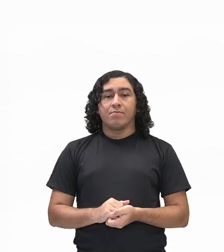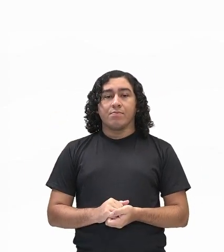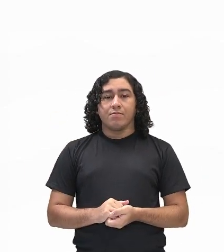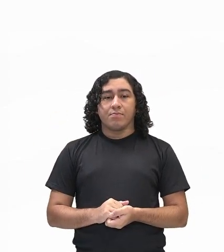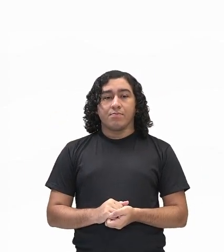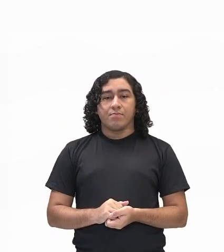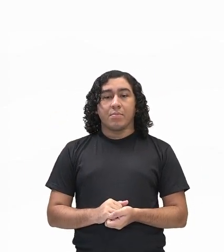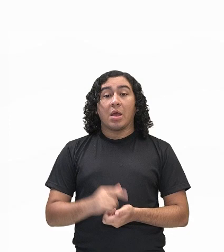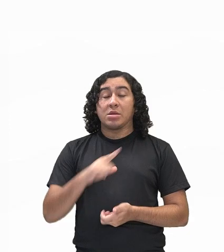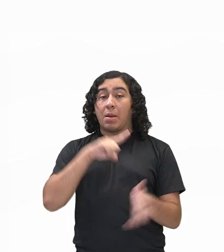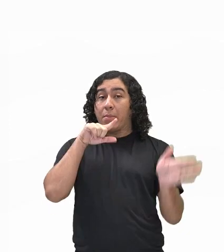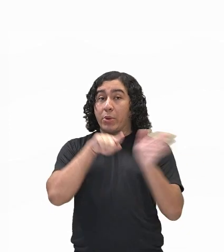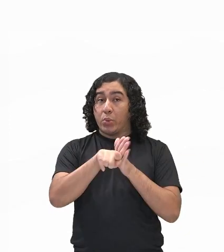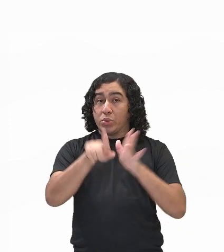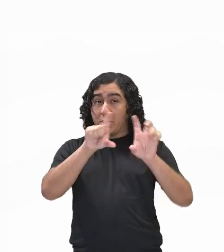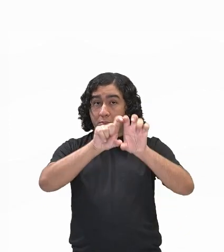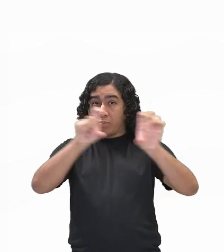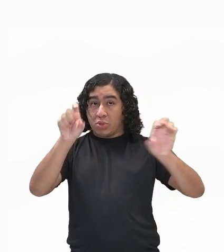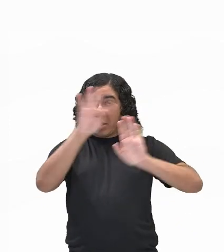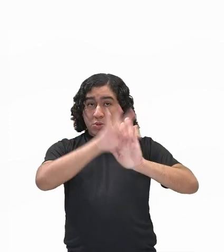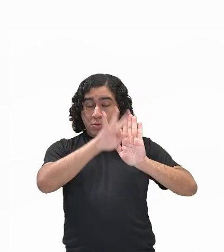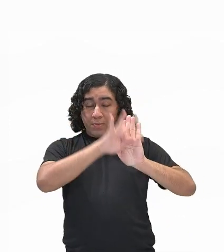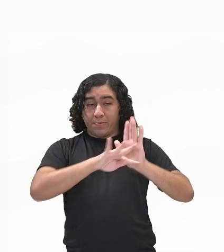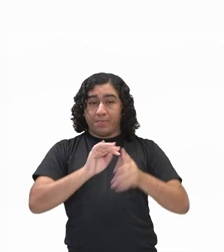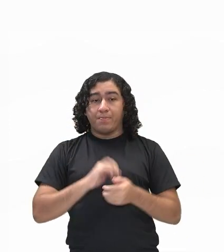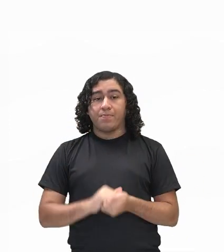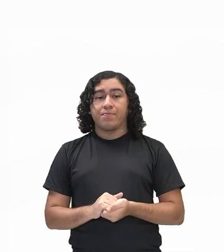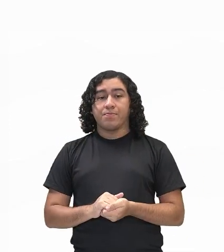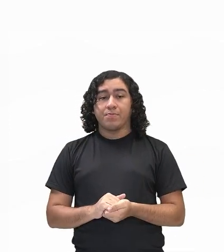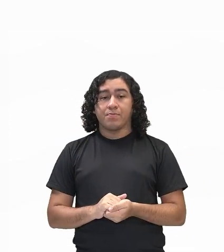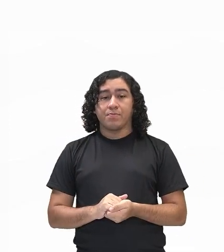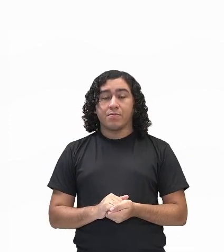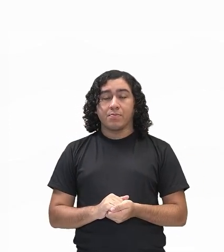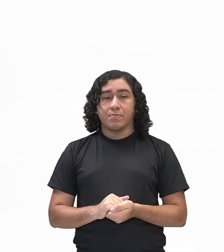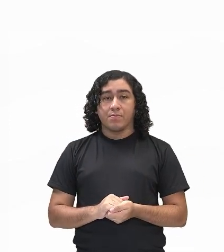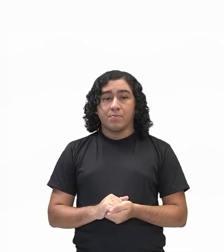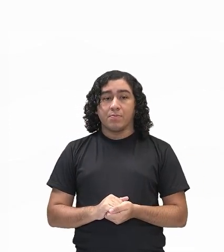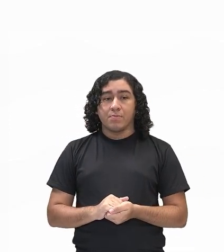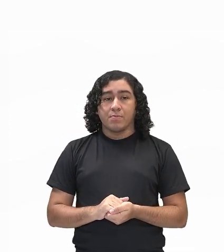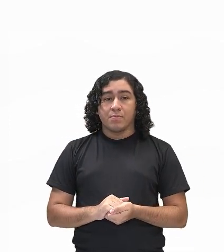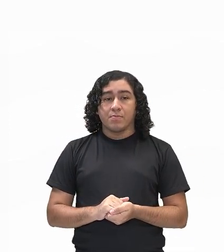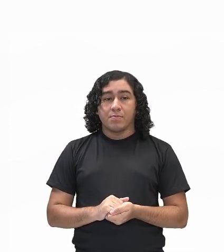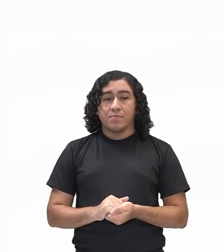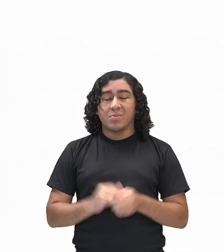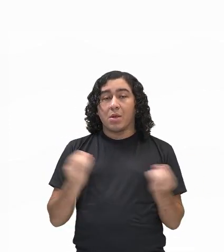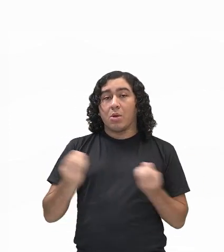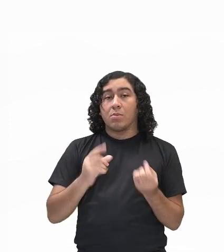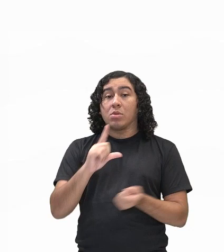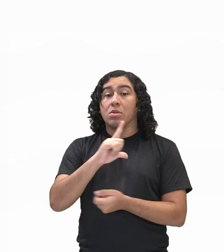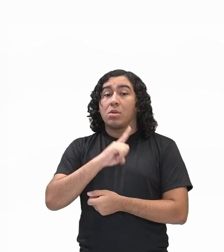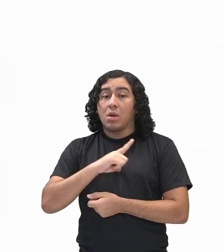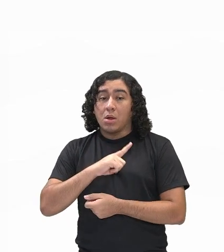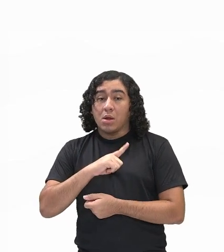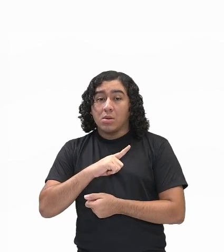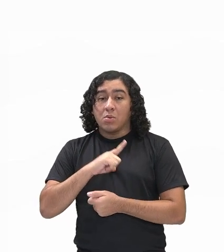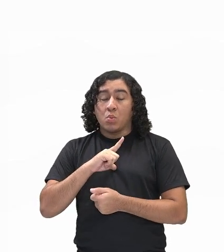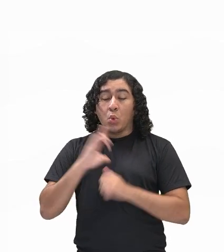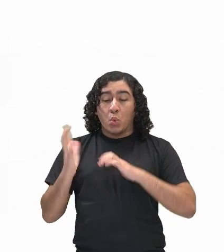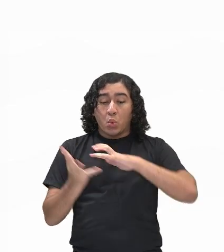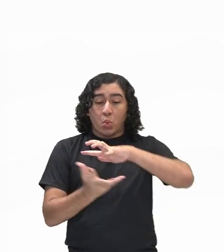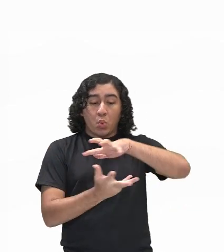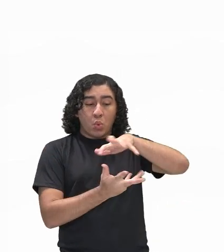questionamento para vocês. Quando vamos ter um mundo onde